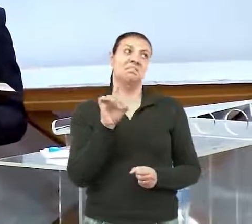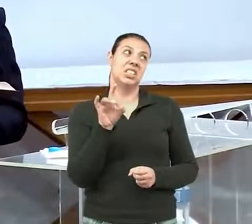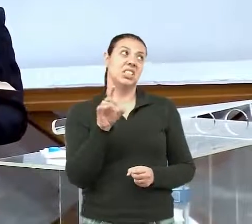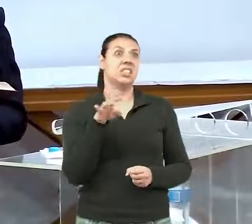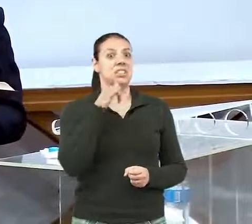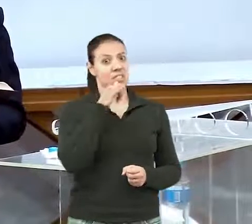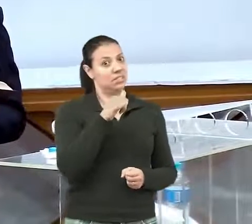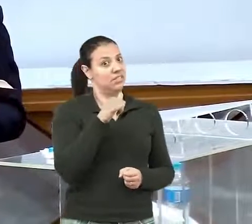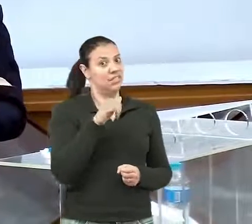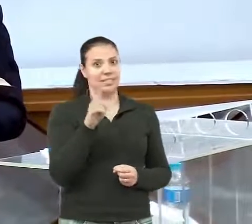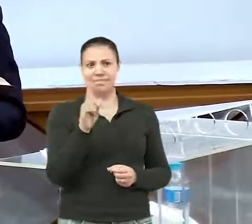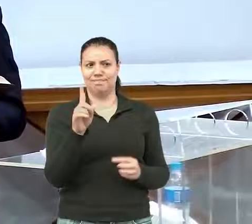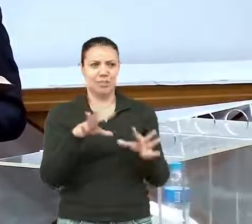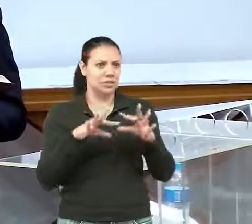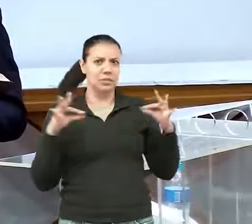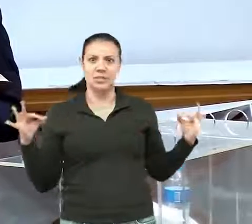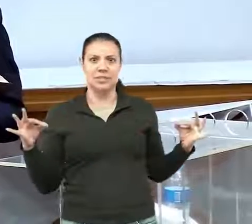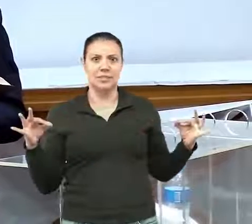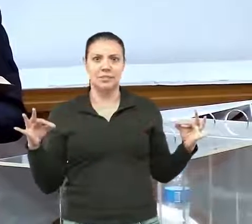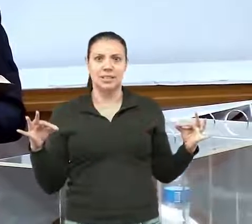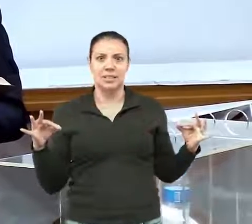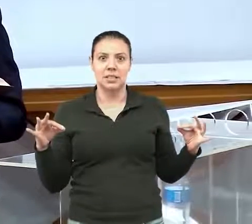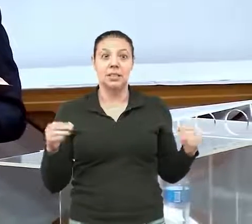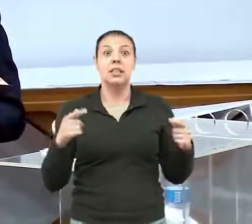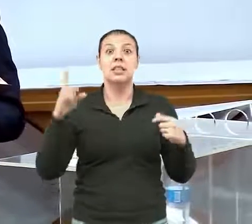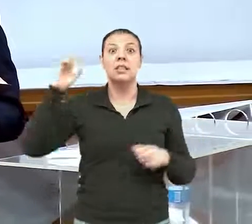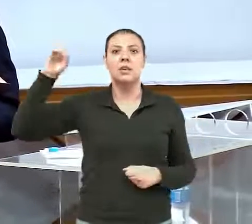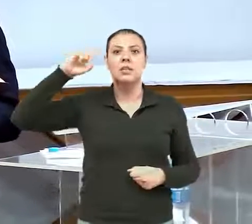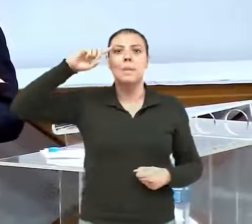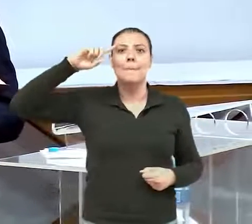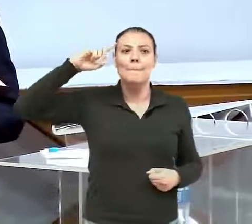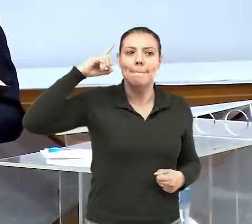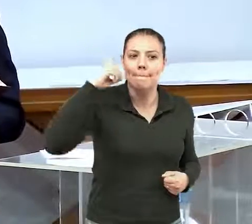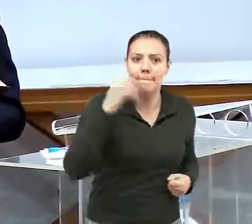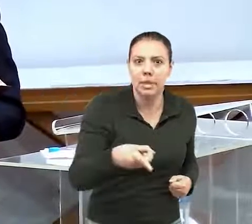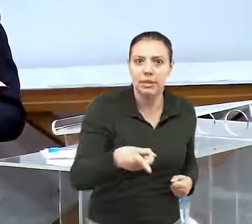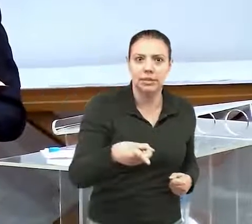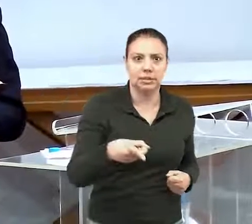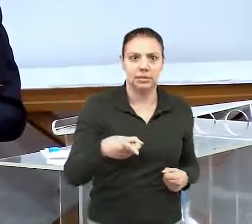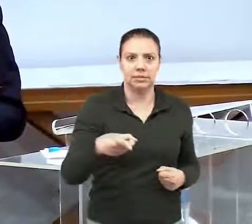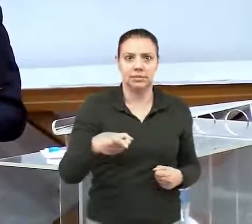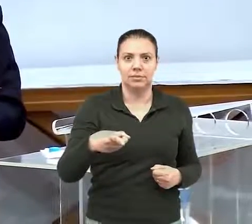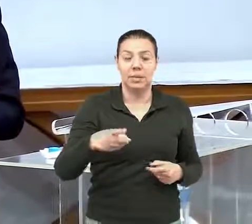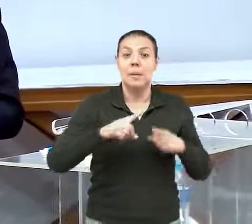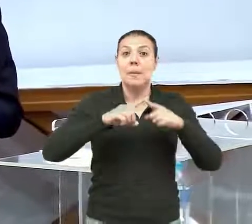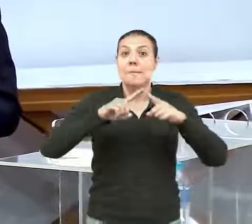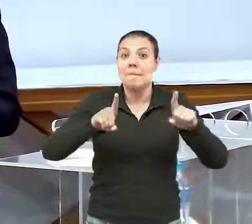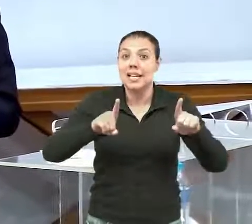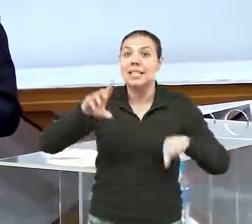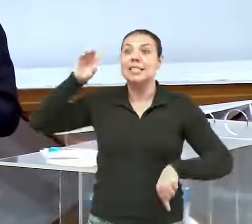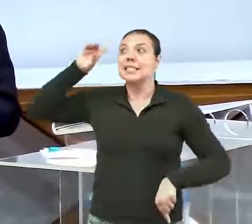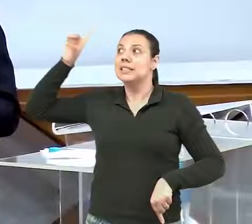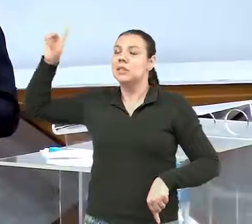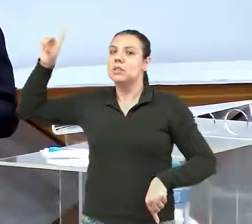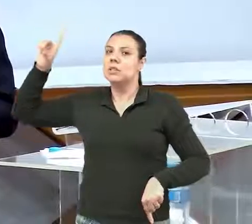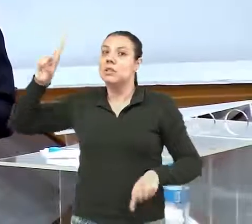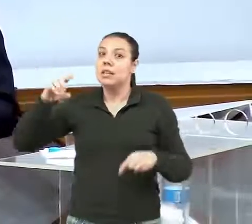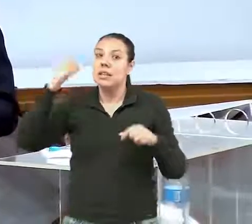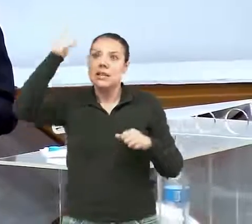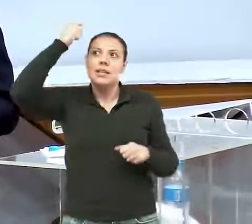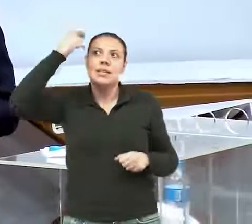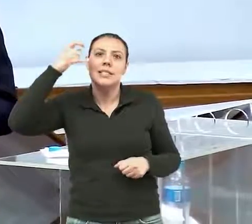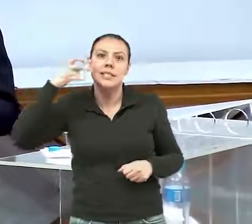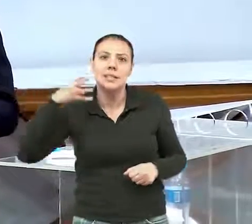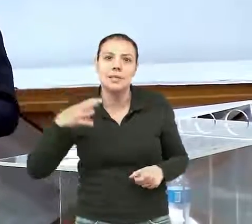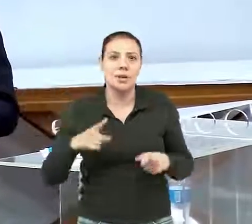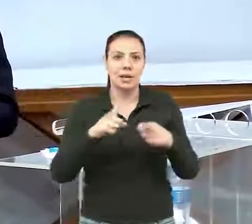suficiente. Deus não apenas dá uma ordem para não termos medo, mas Deus nos dá os motivos para os